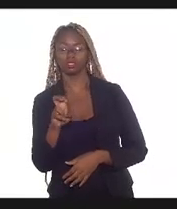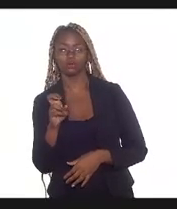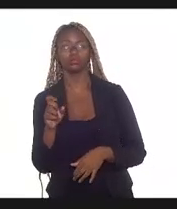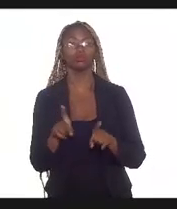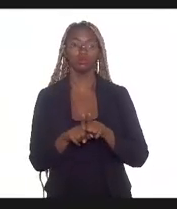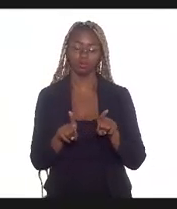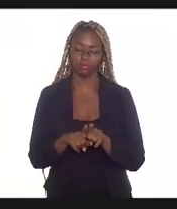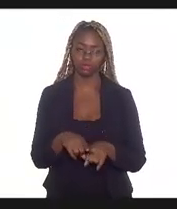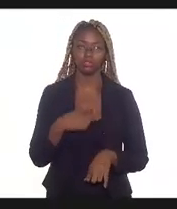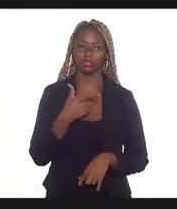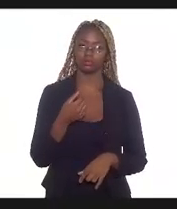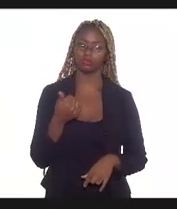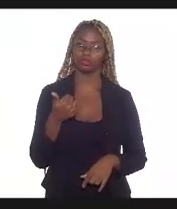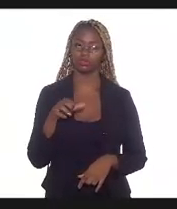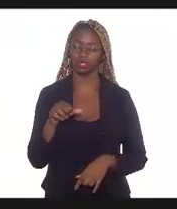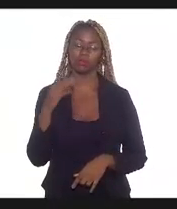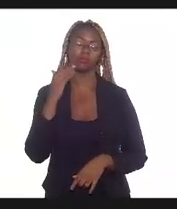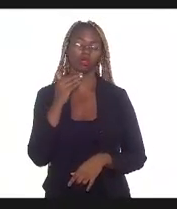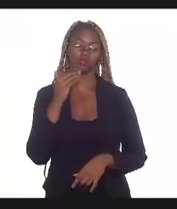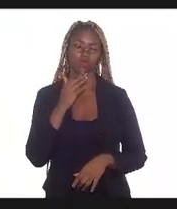635/19, prejudicado também.